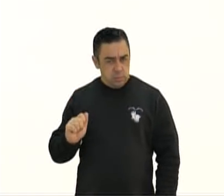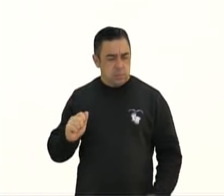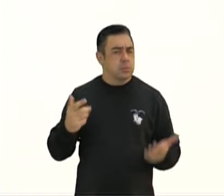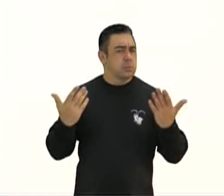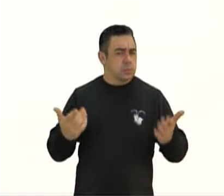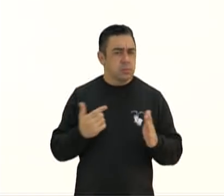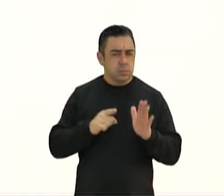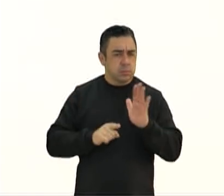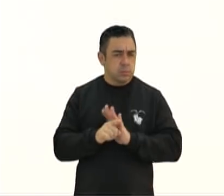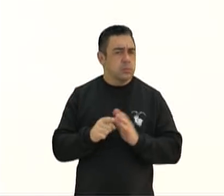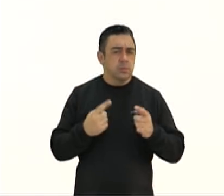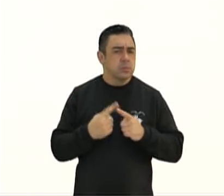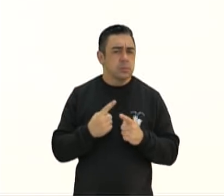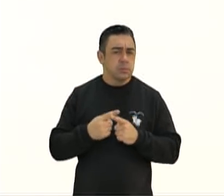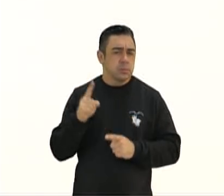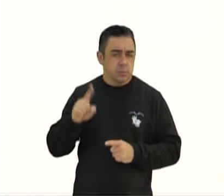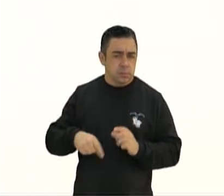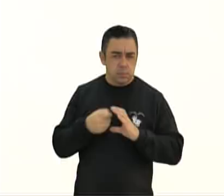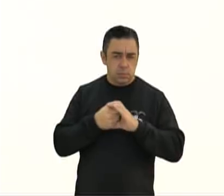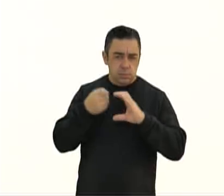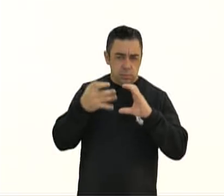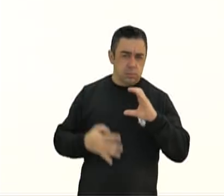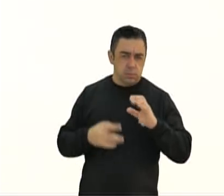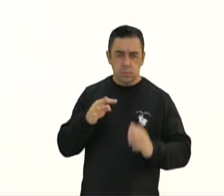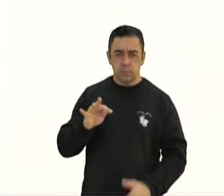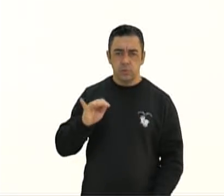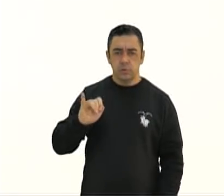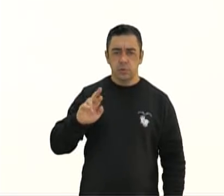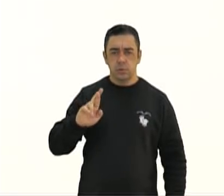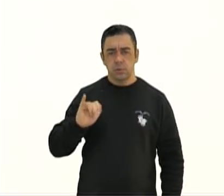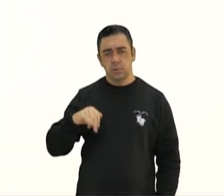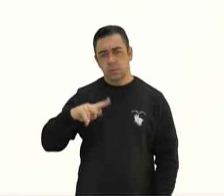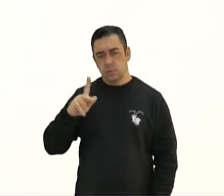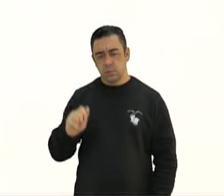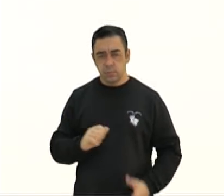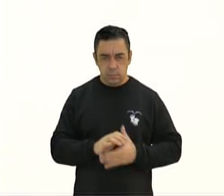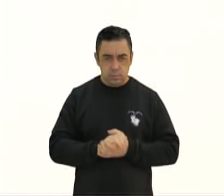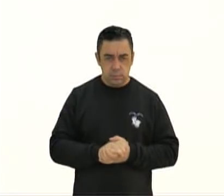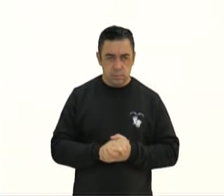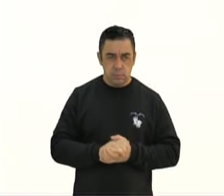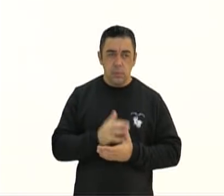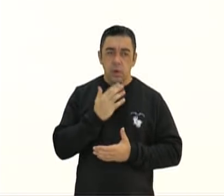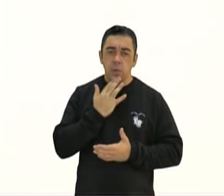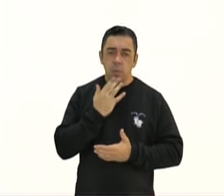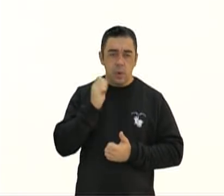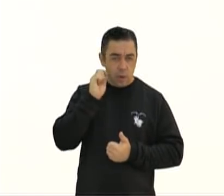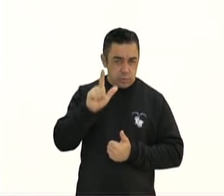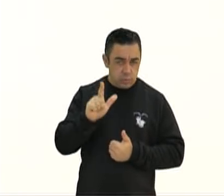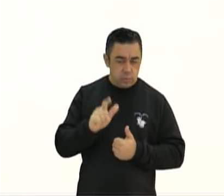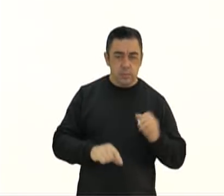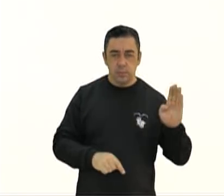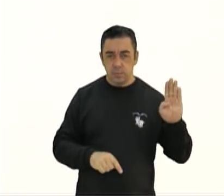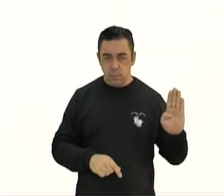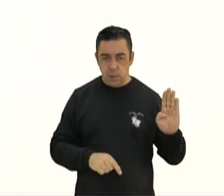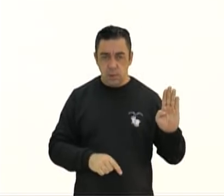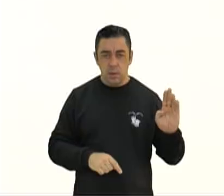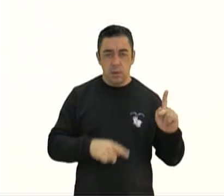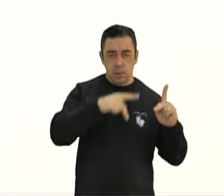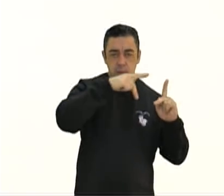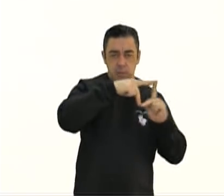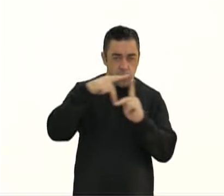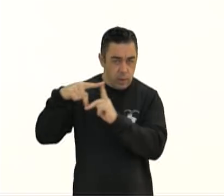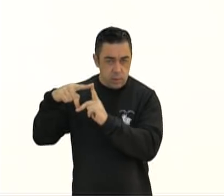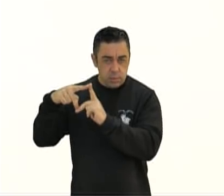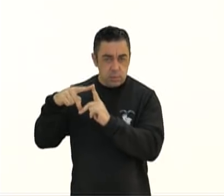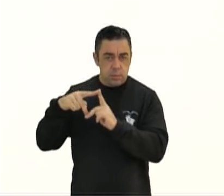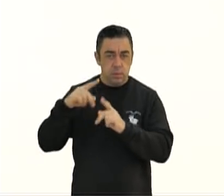quero saber o que o caracteriza como tirinha. A cor azul dos desenhos. B, a sequência